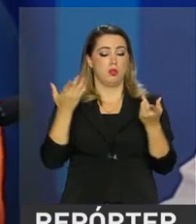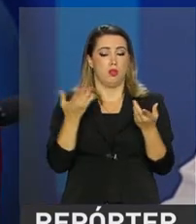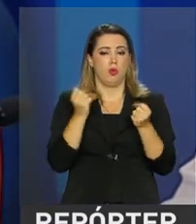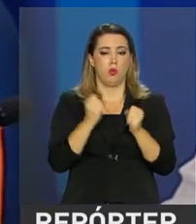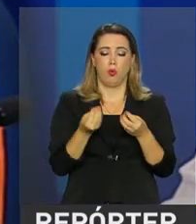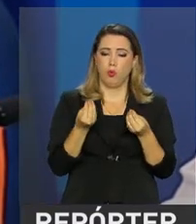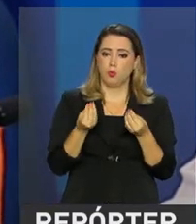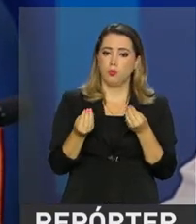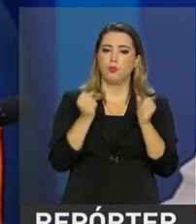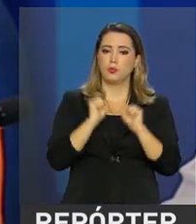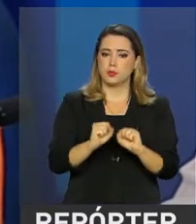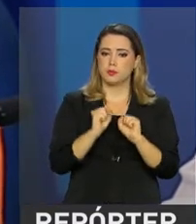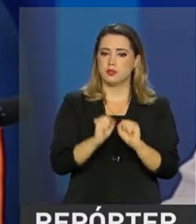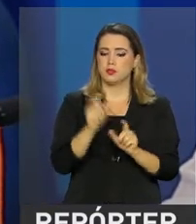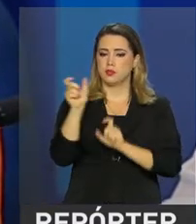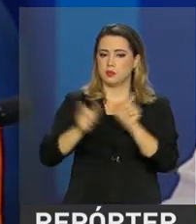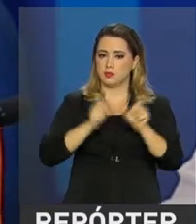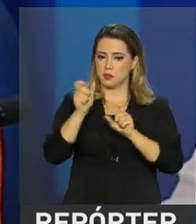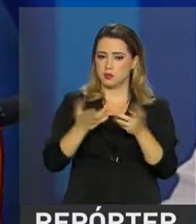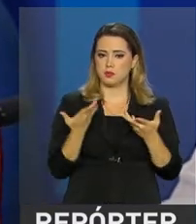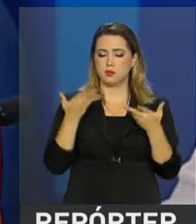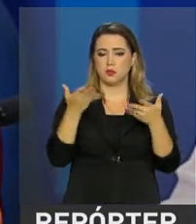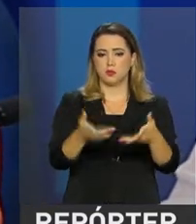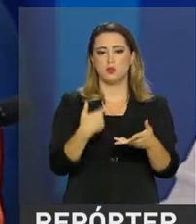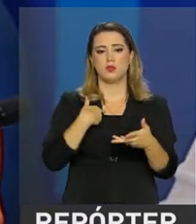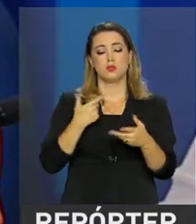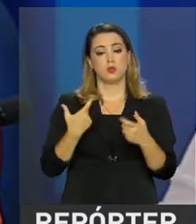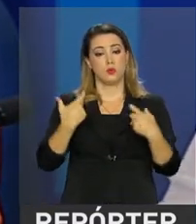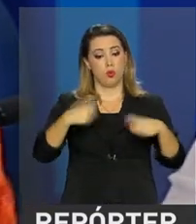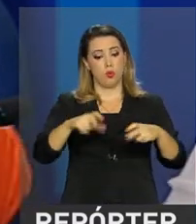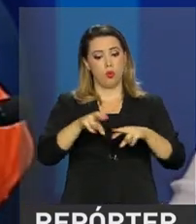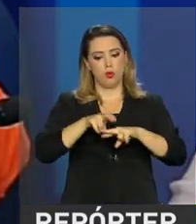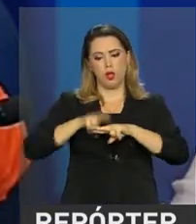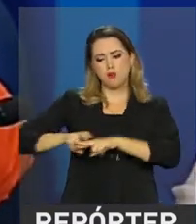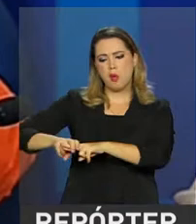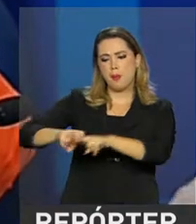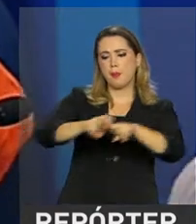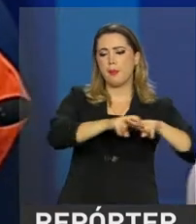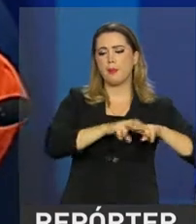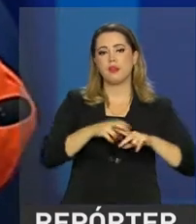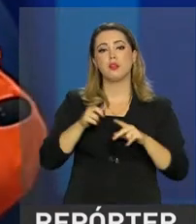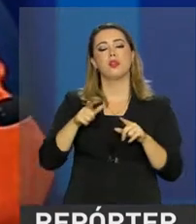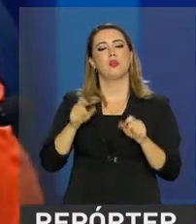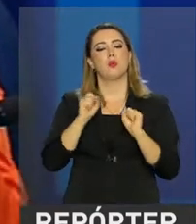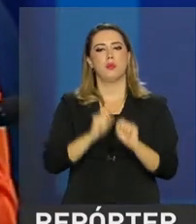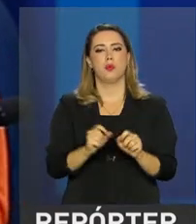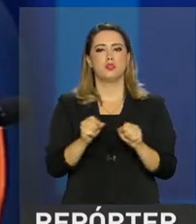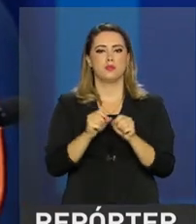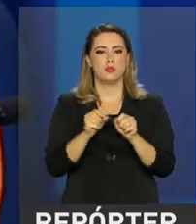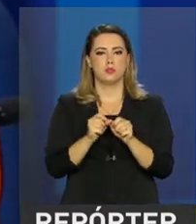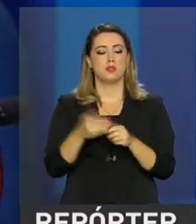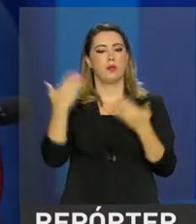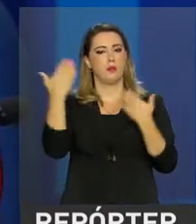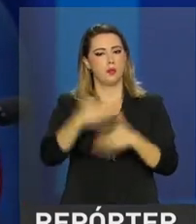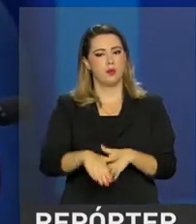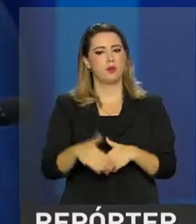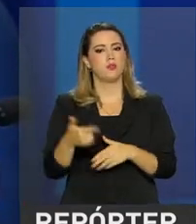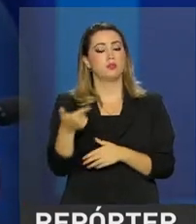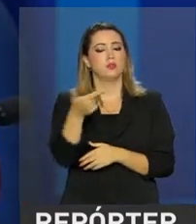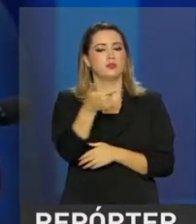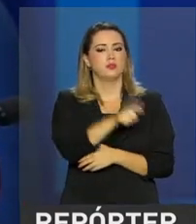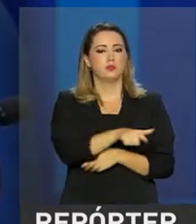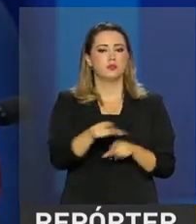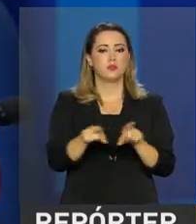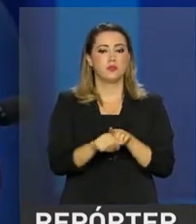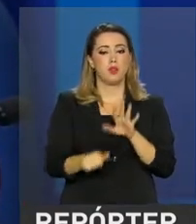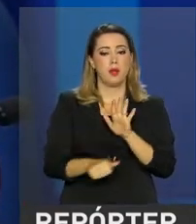permitir que esses participantes alocados nesses lugares pudessem fazer a prova, então, a